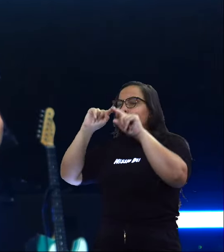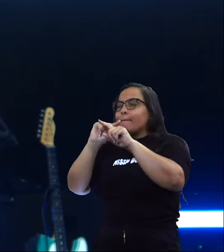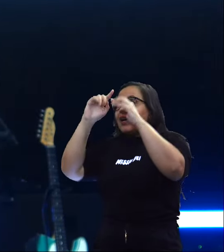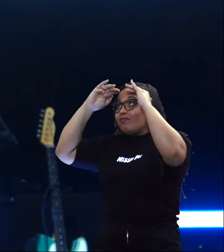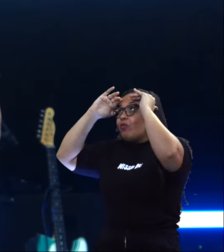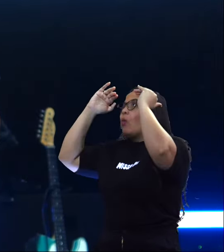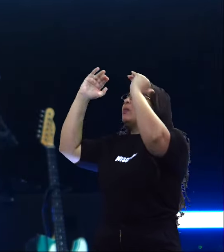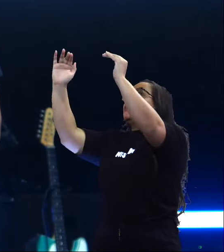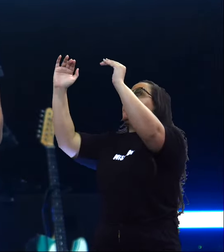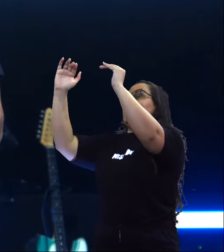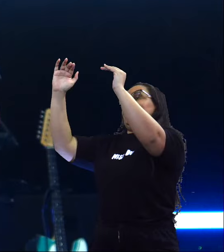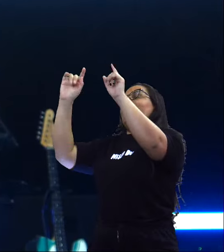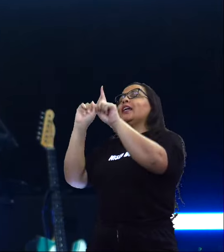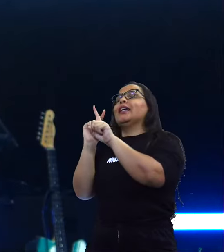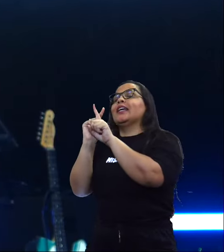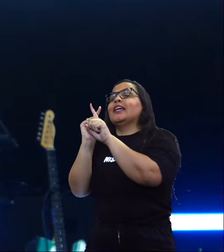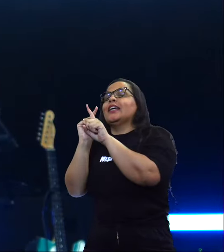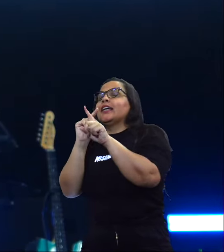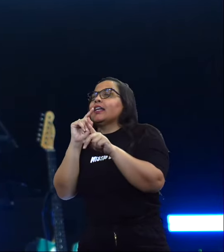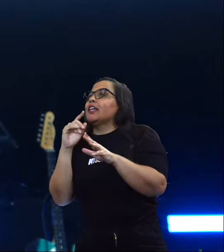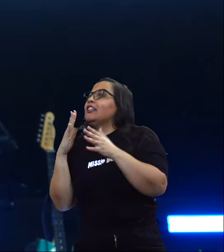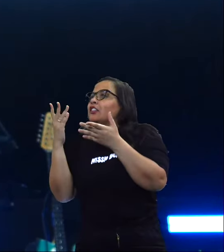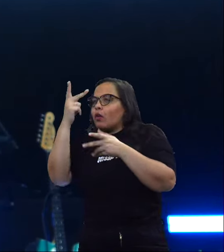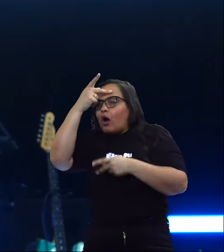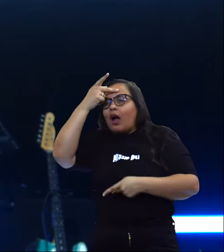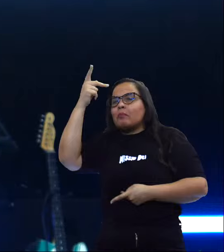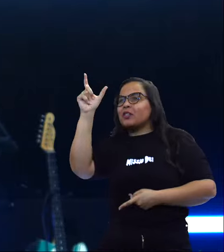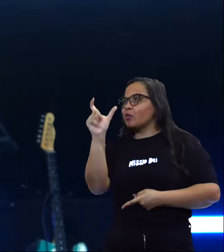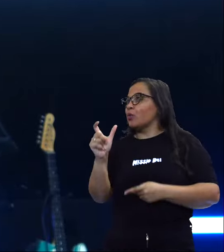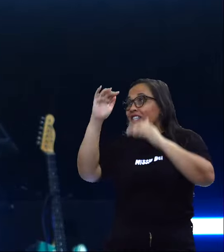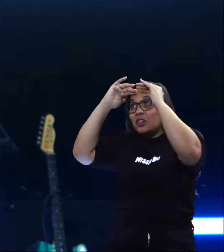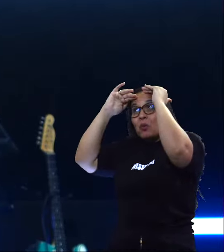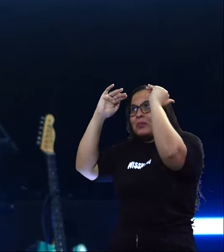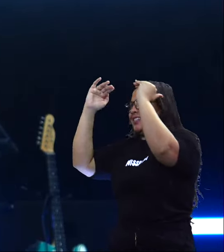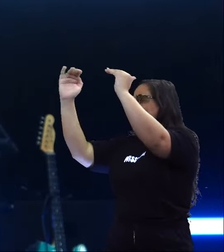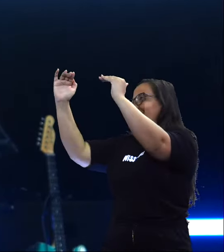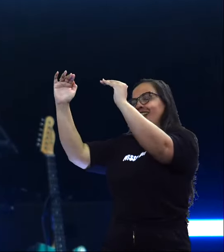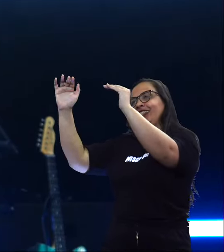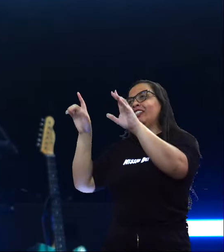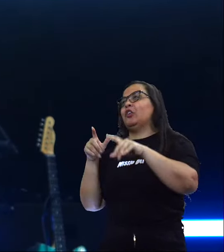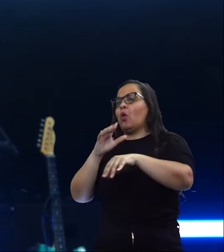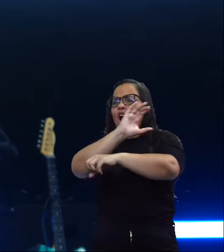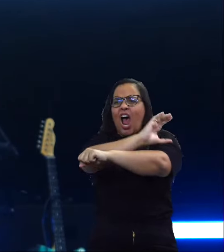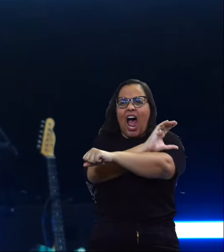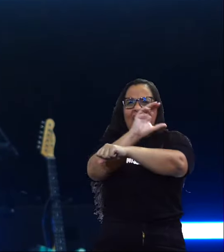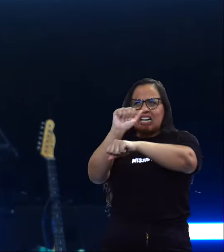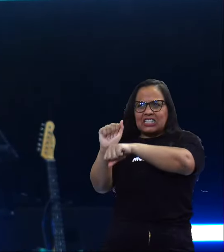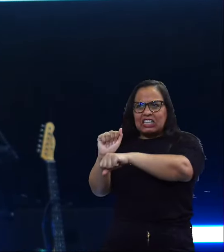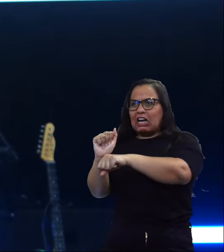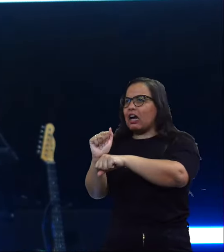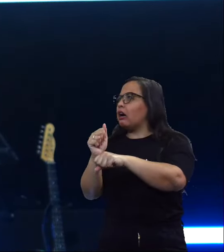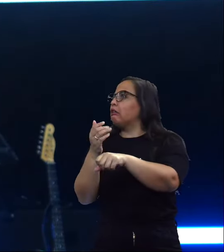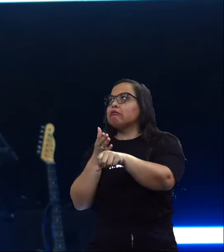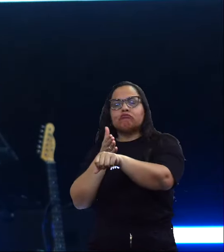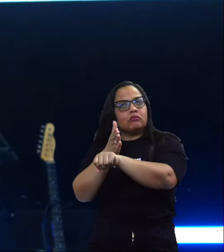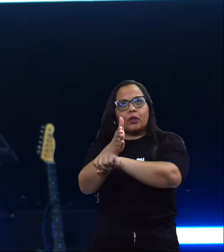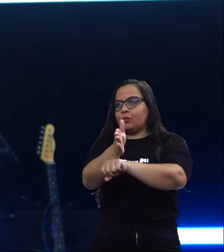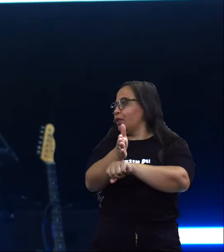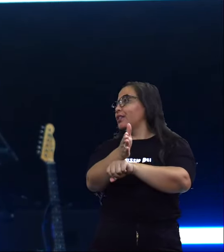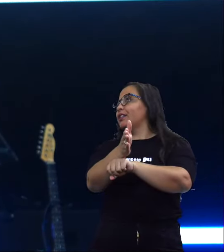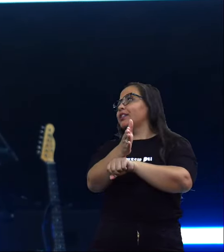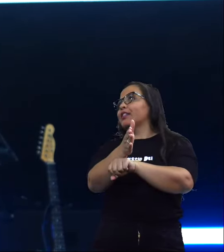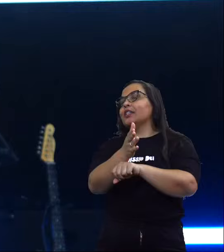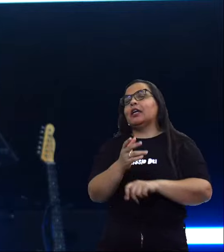seus antepassados. Ninguém que me tratou com desprezo haverá, mas como o meu servo Caleb, que tem